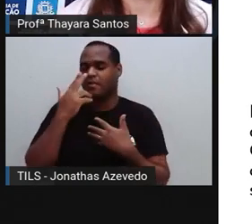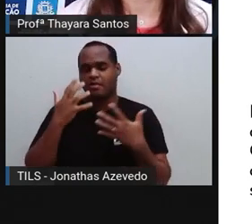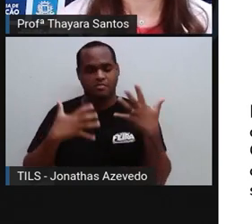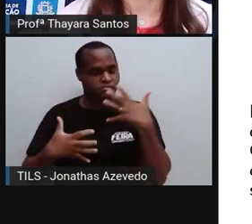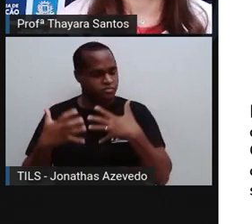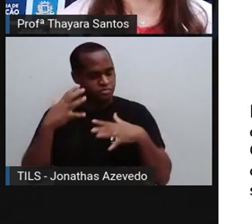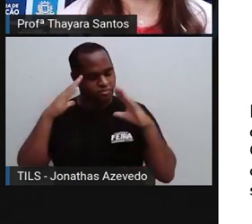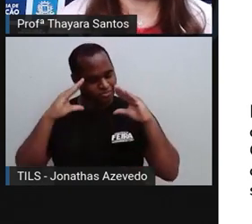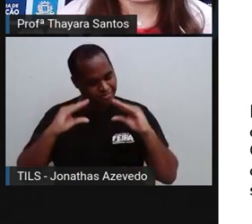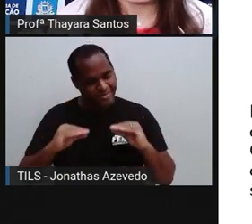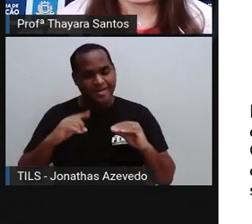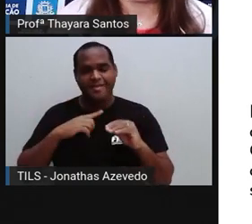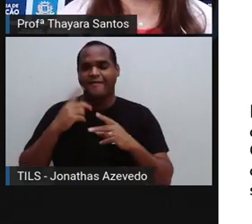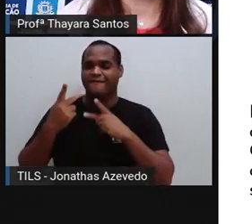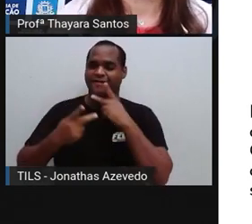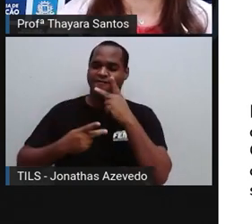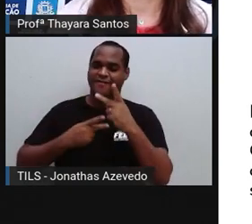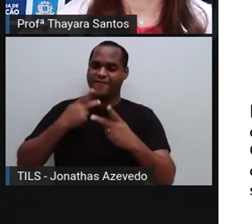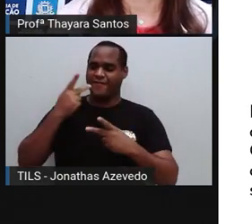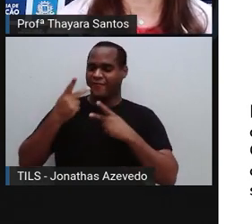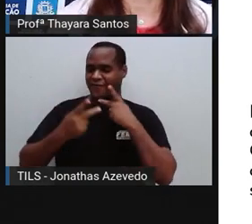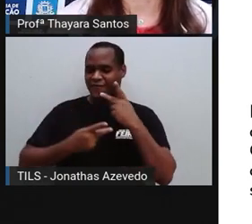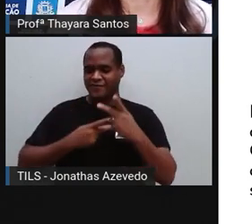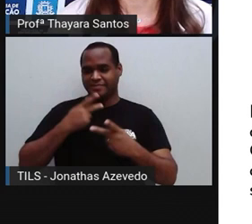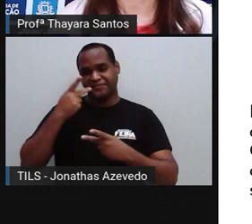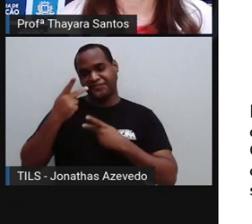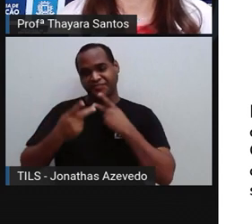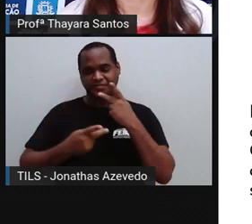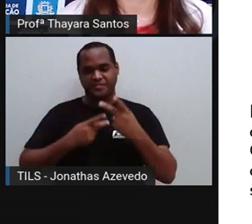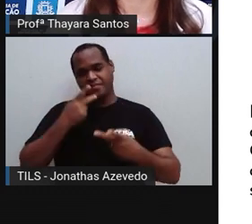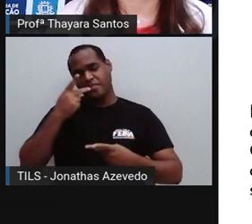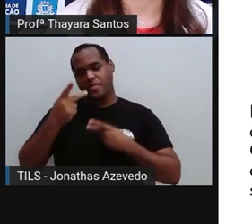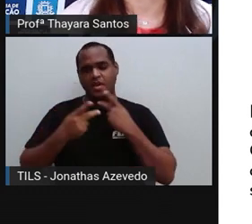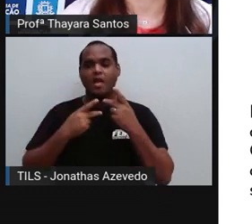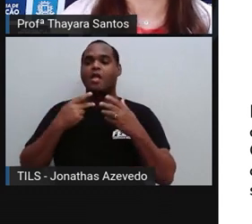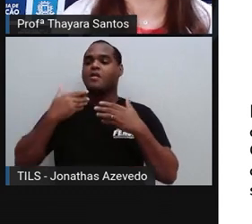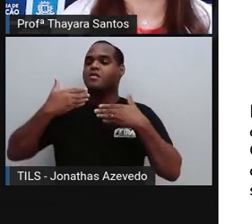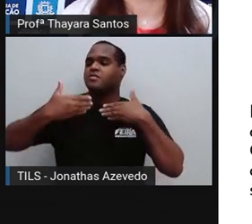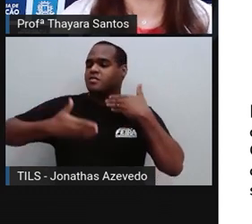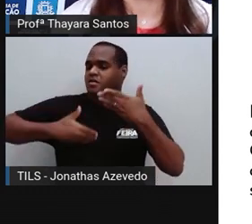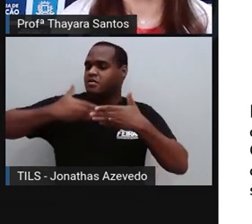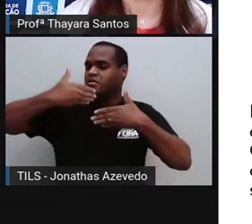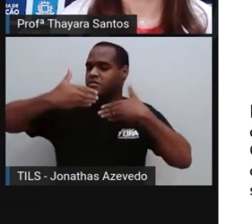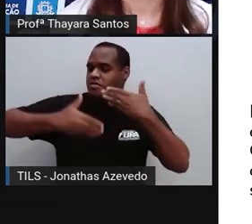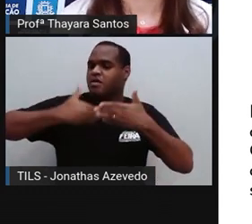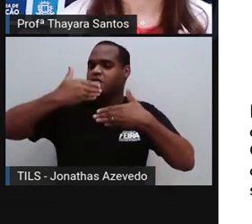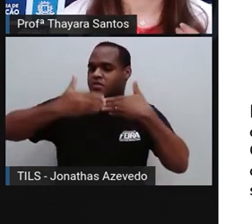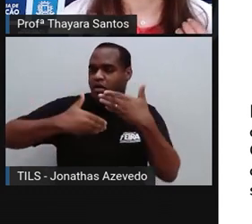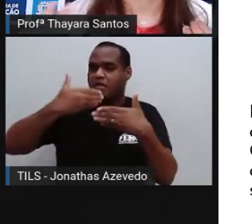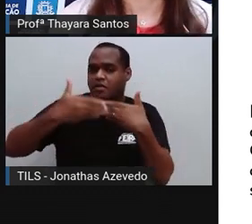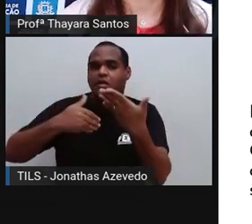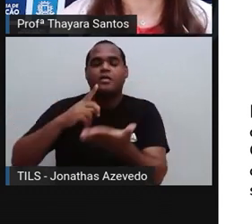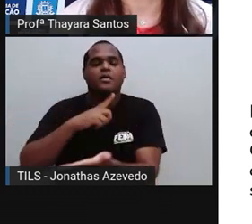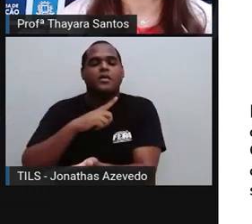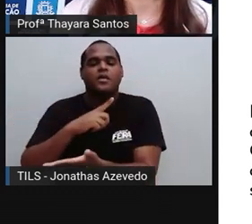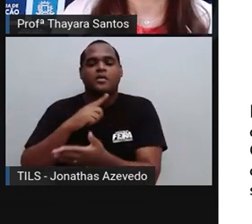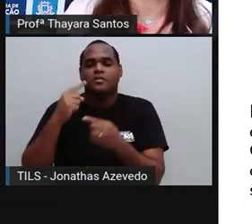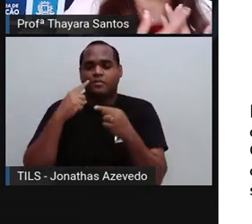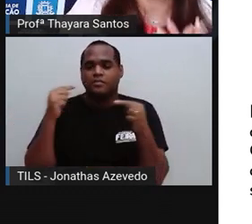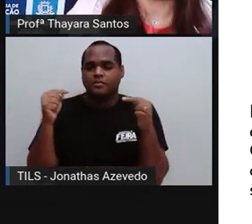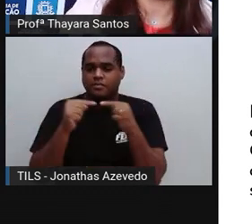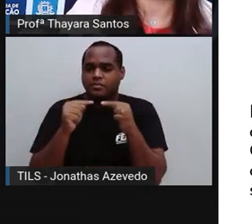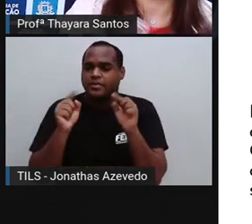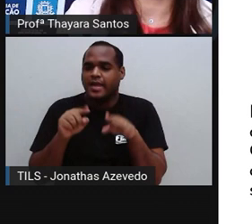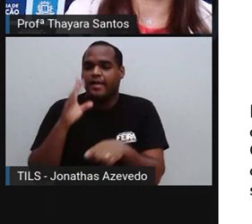desinibida, começa a falar mais. E conforme o tempo vai passando e esse consumo vai aumentando, surgem os sintomas que